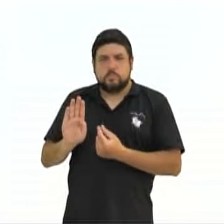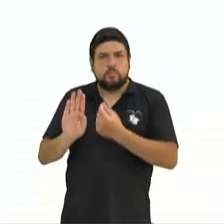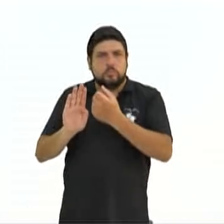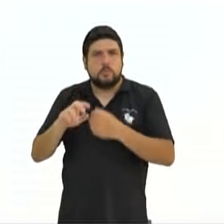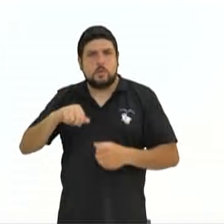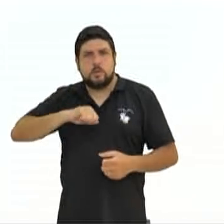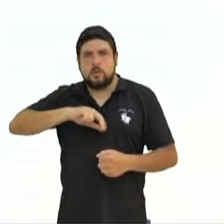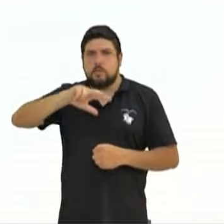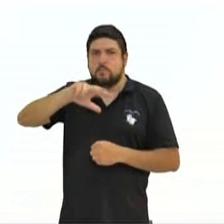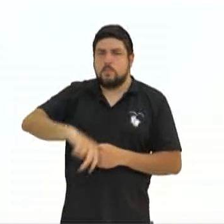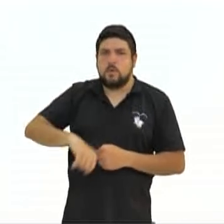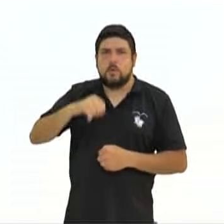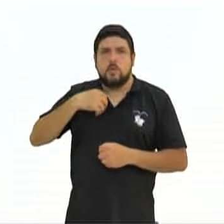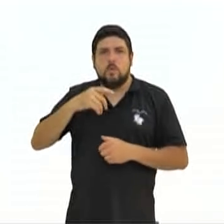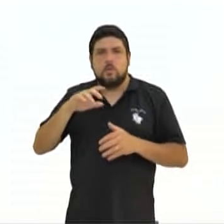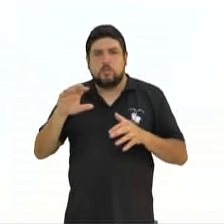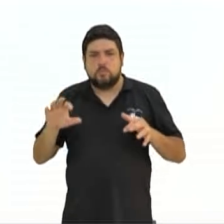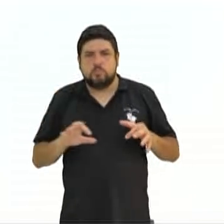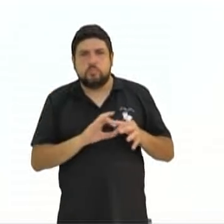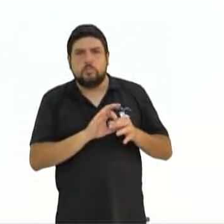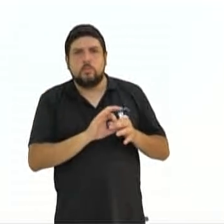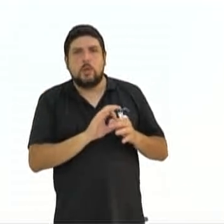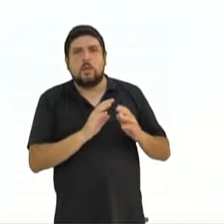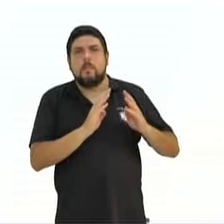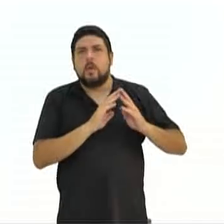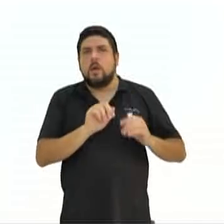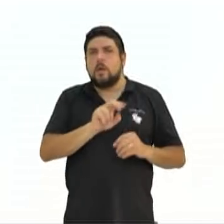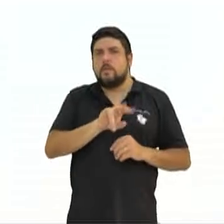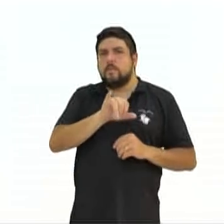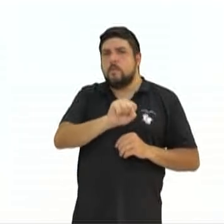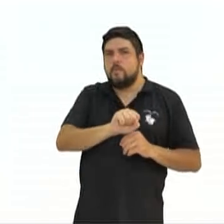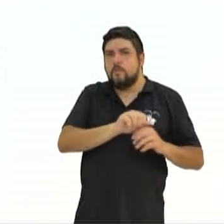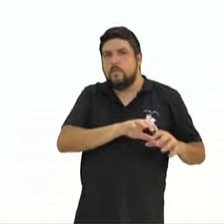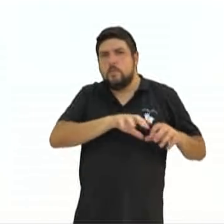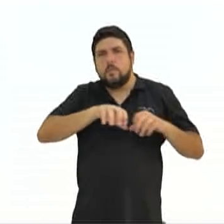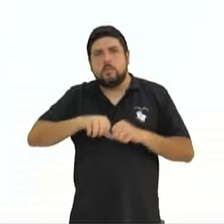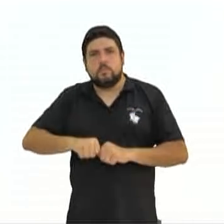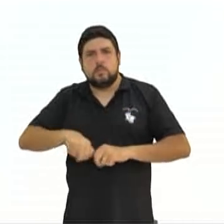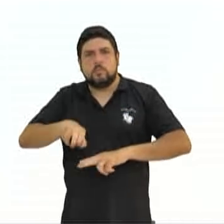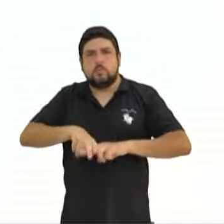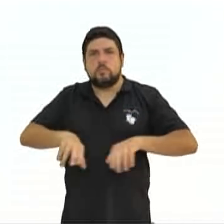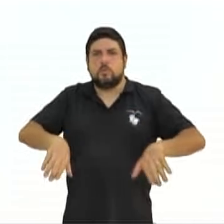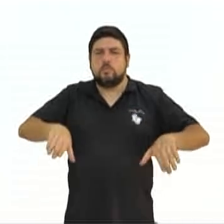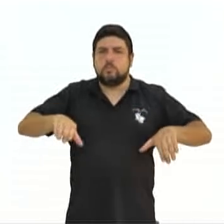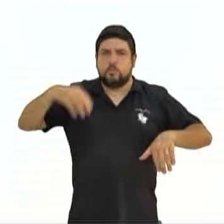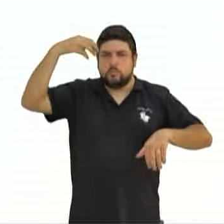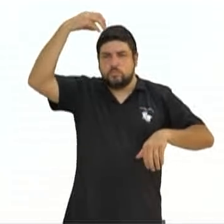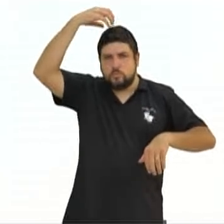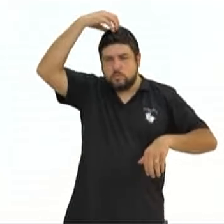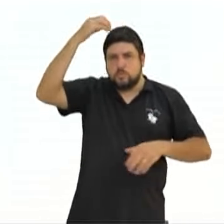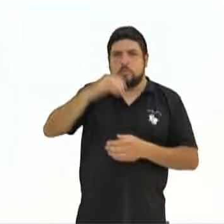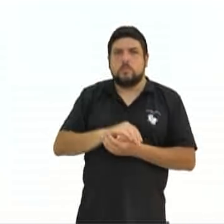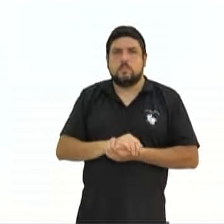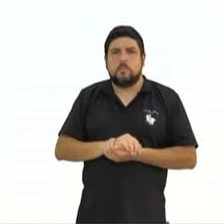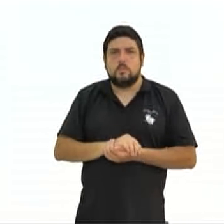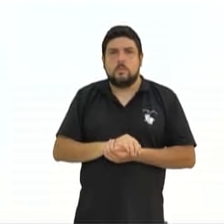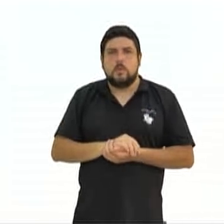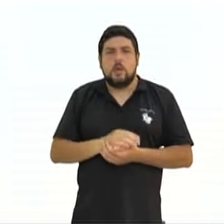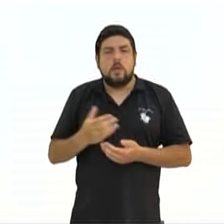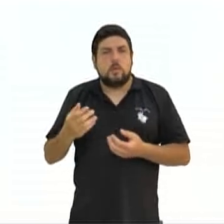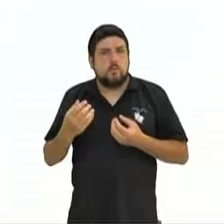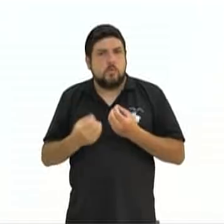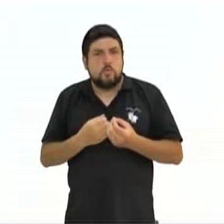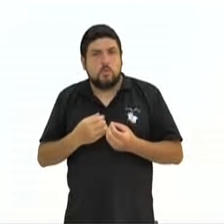se aliar com a Casa de Avis, que assume o trono lusitano. Isso fez com que os reis da dinastia de Avis,